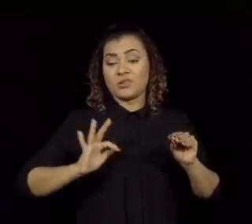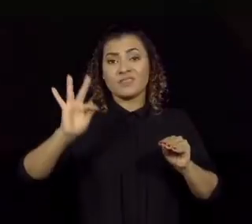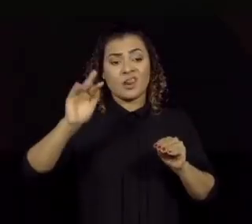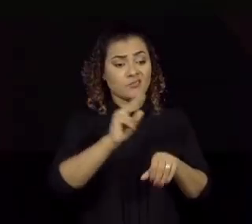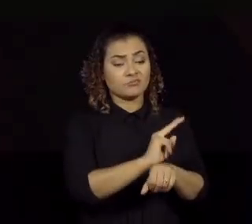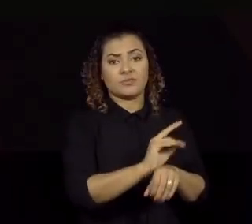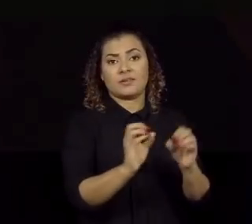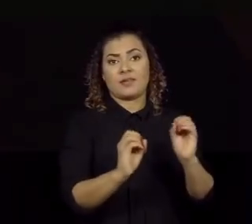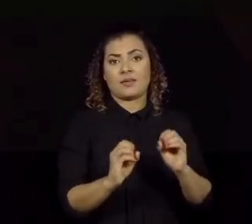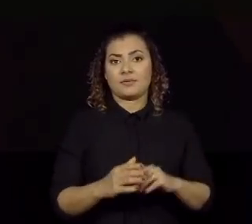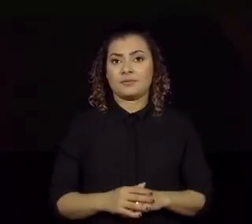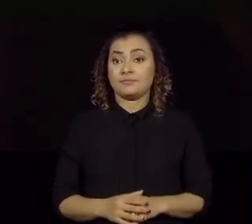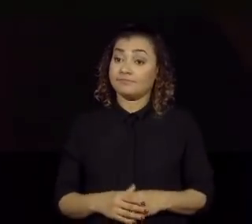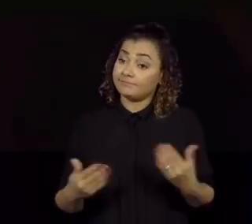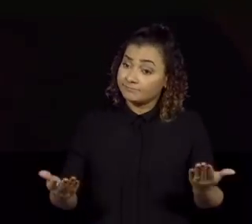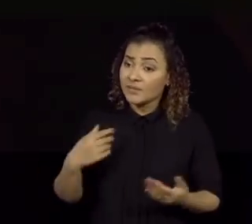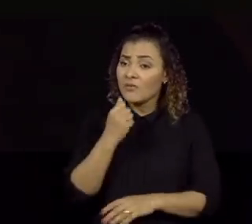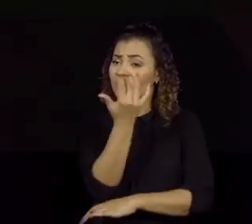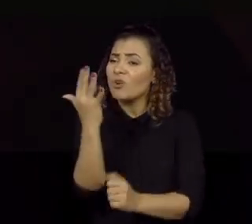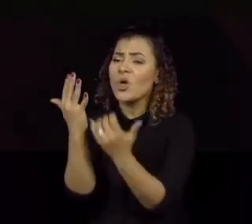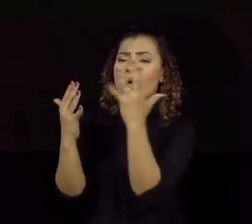mais.